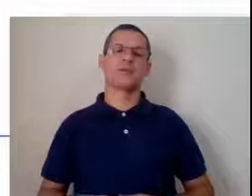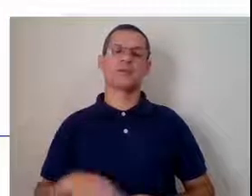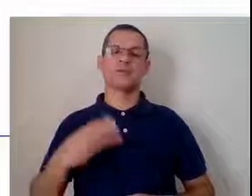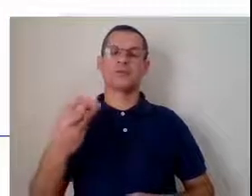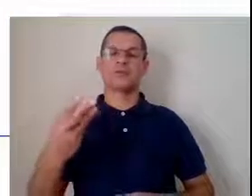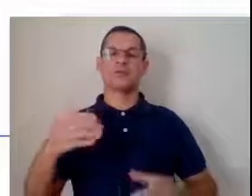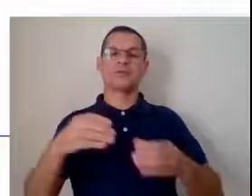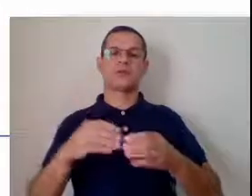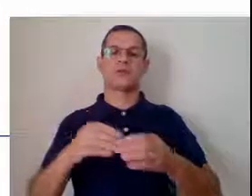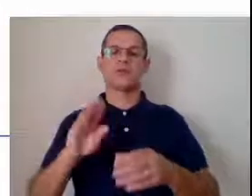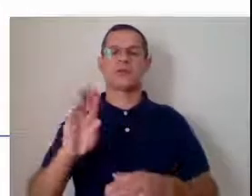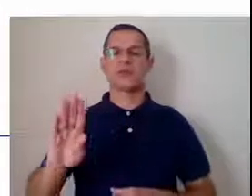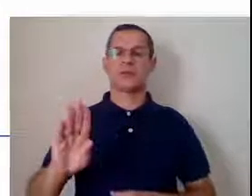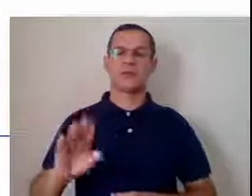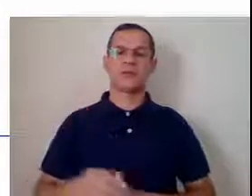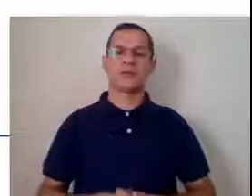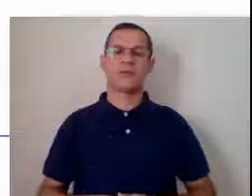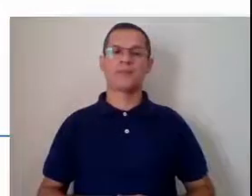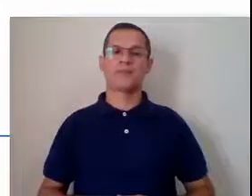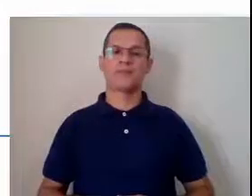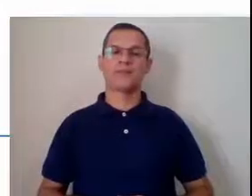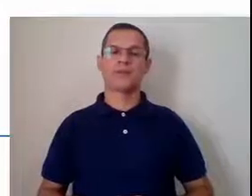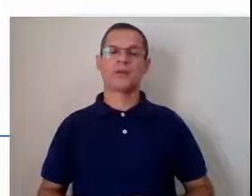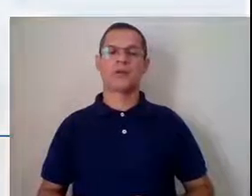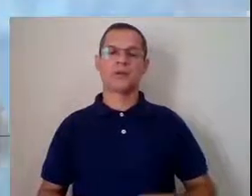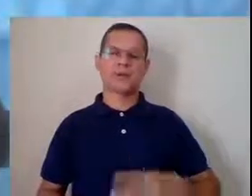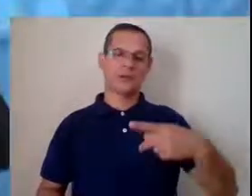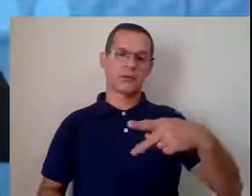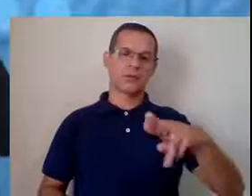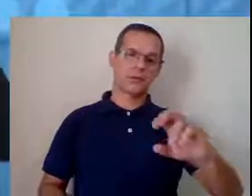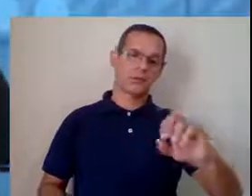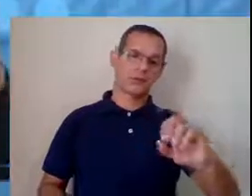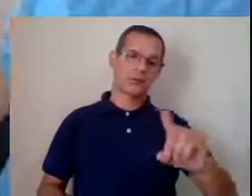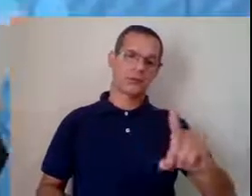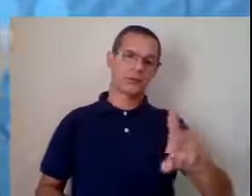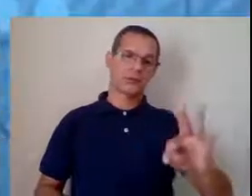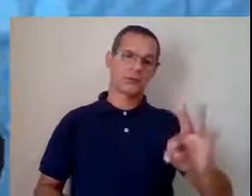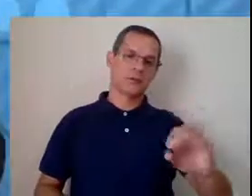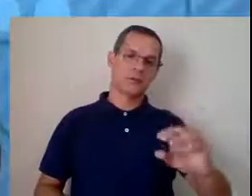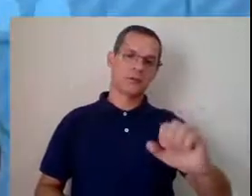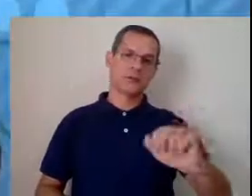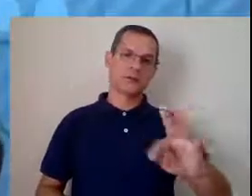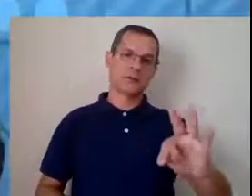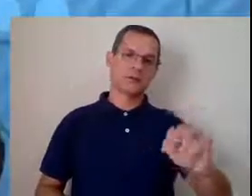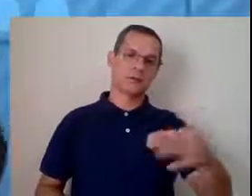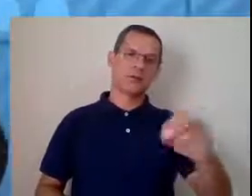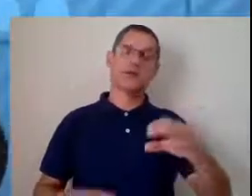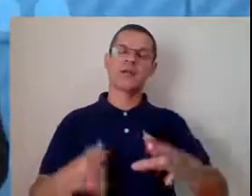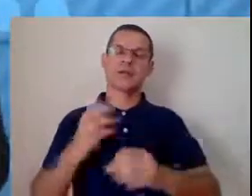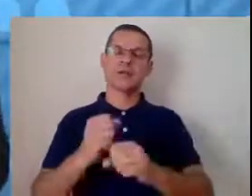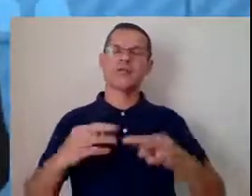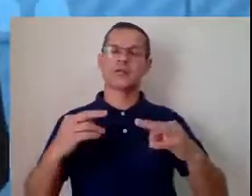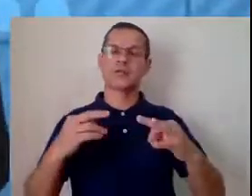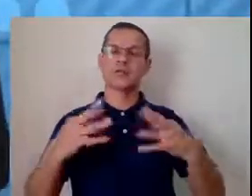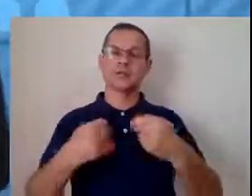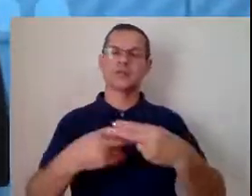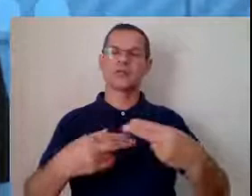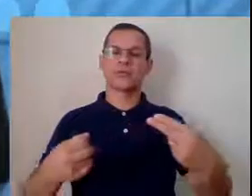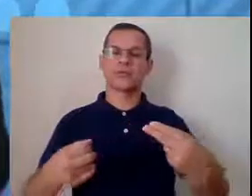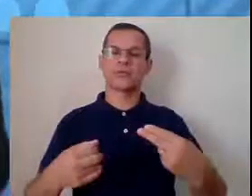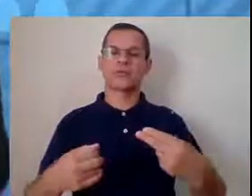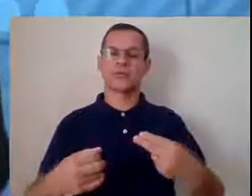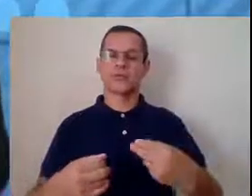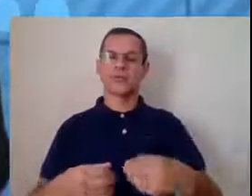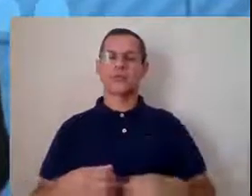do conjunto B. Então, produto cartesiano é a soma de todos os elementos, todas as relações possíveis.